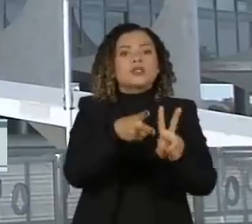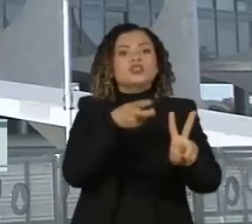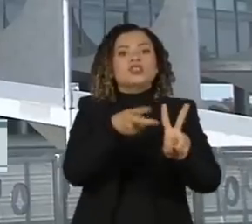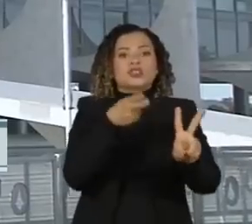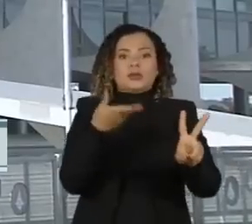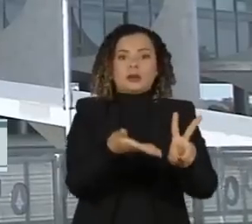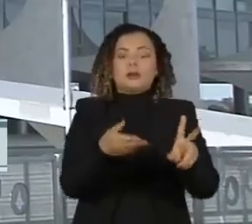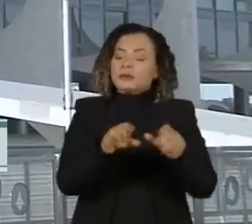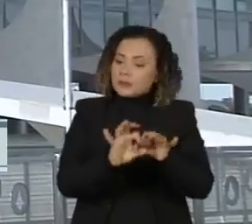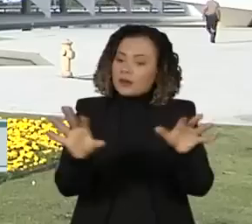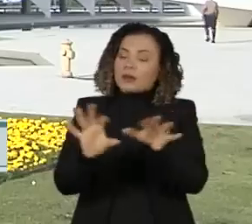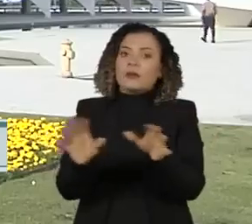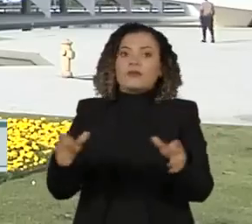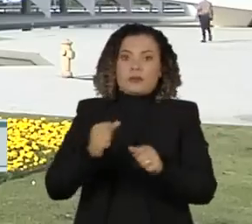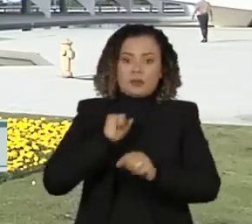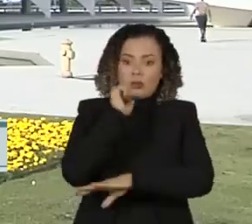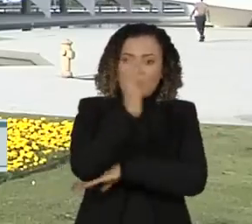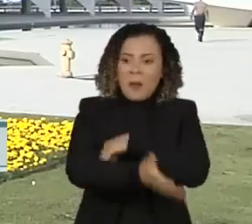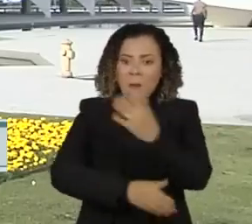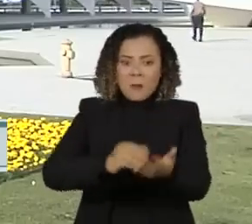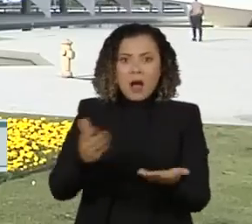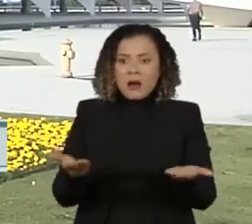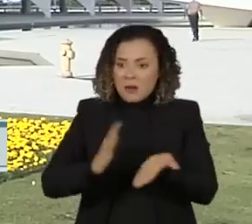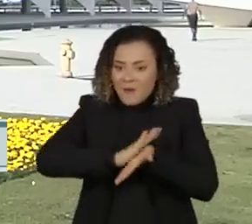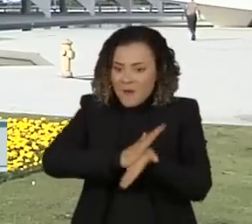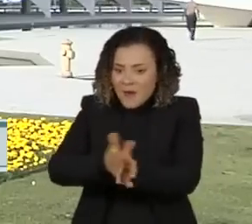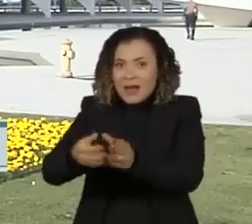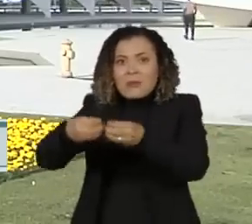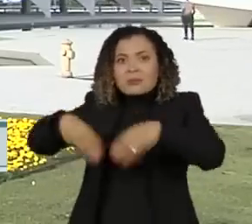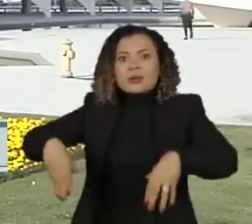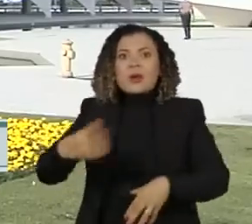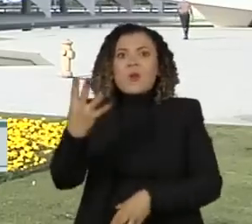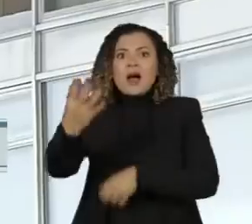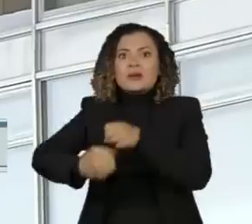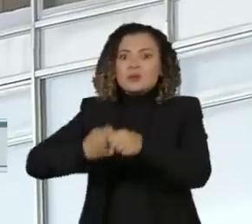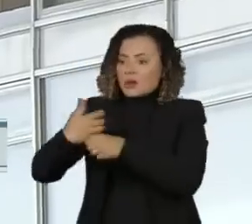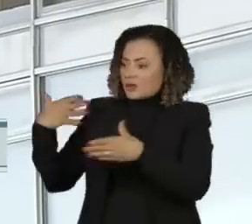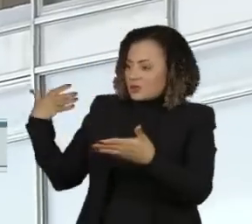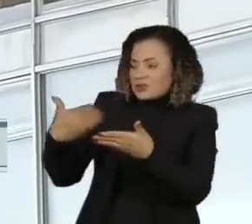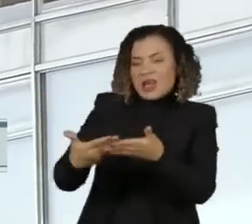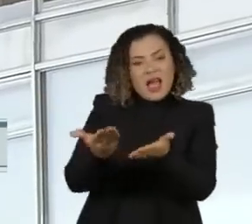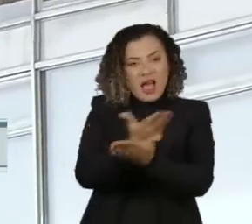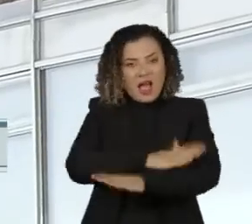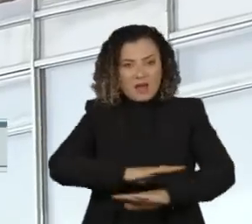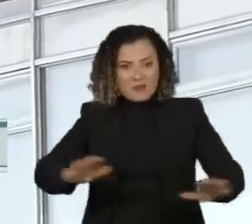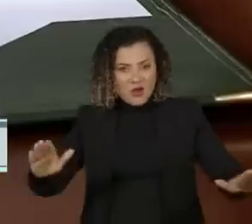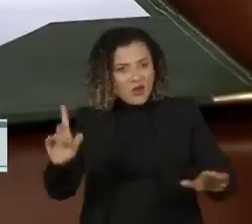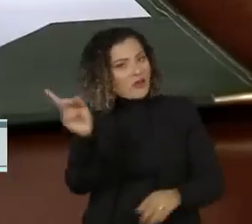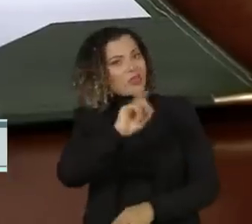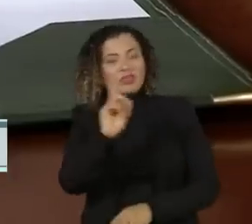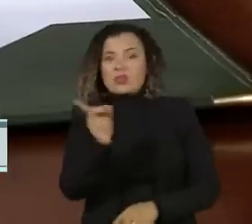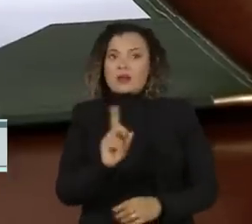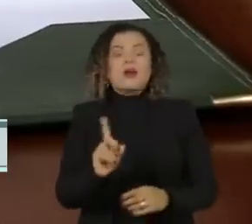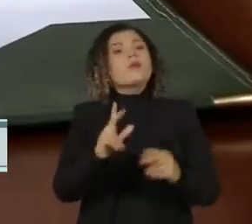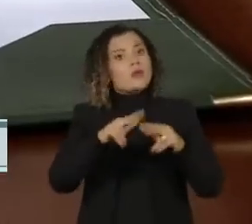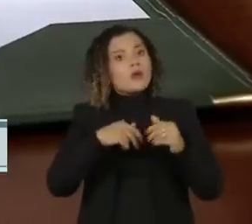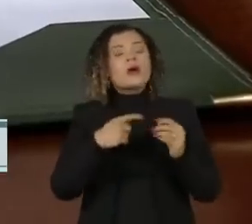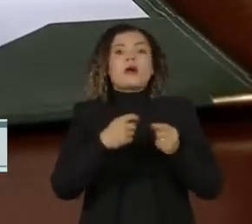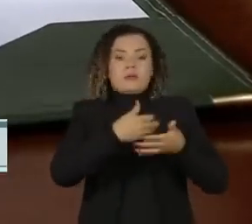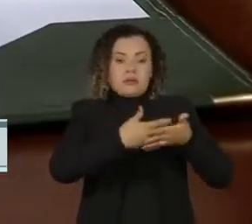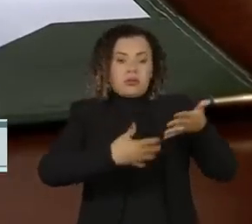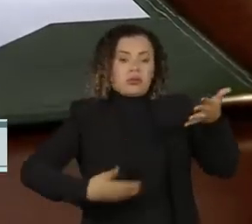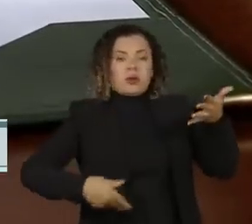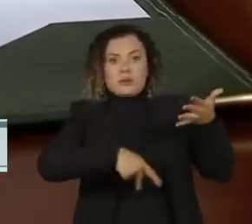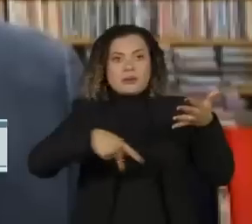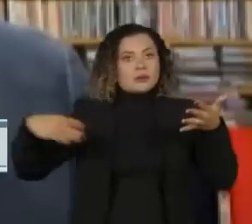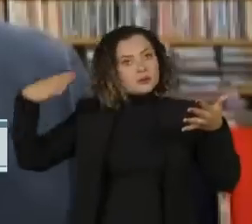os estragos deixados ao longo dos últimos 4 anos não vão sumir com a revogação de medidas editadas por